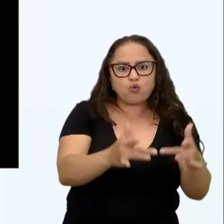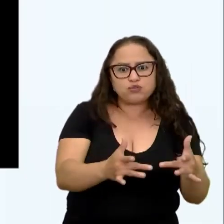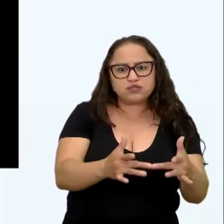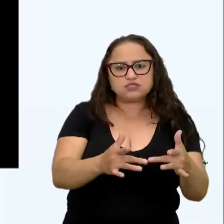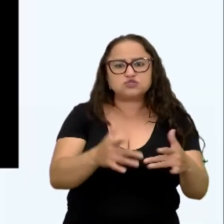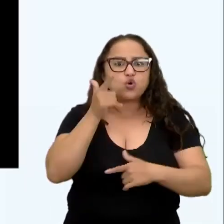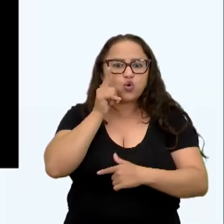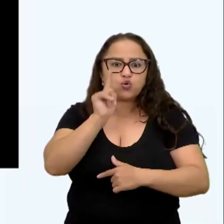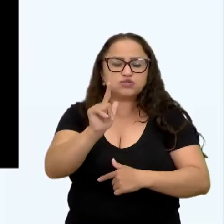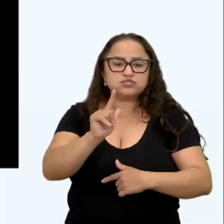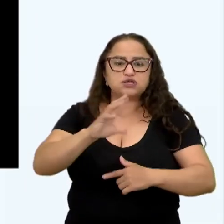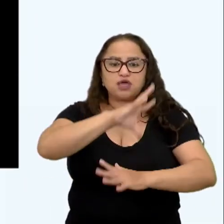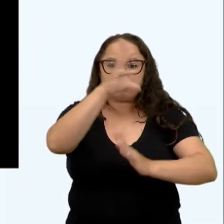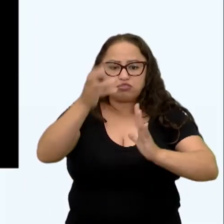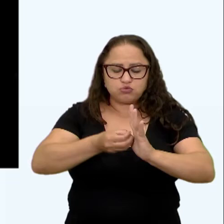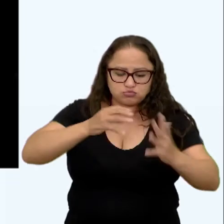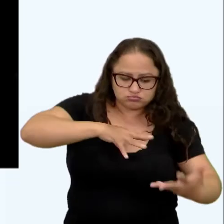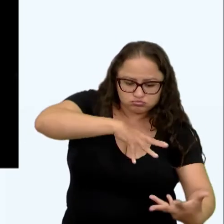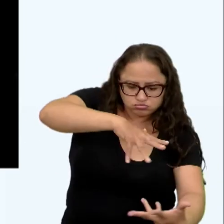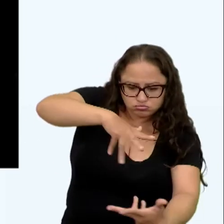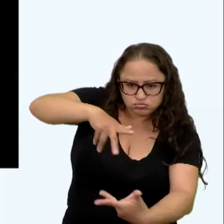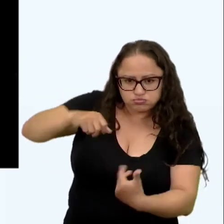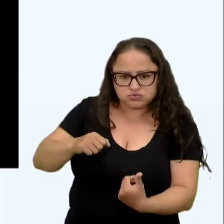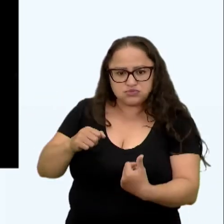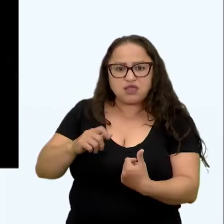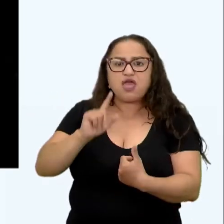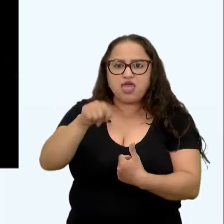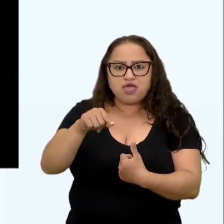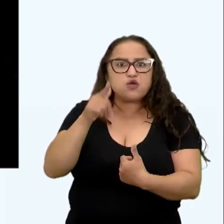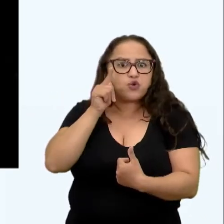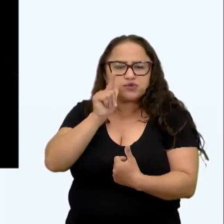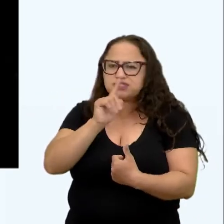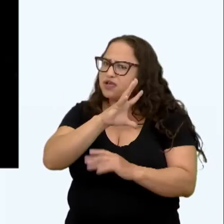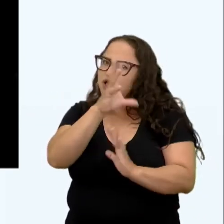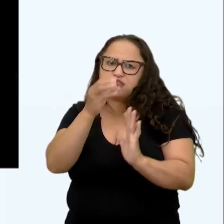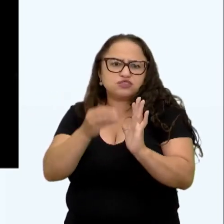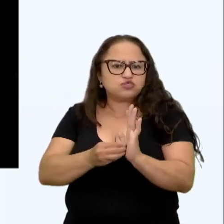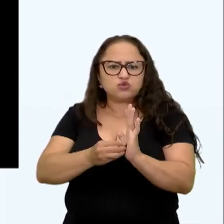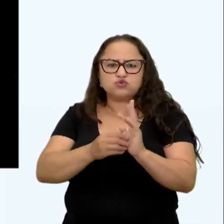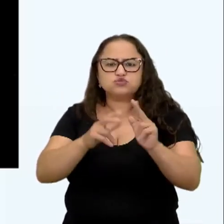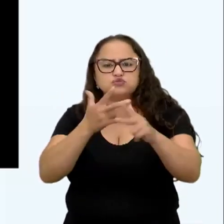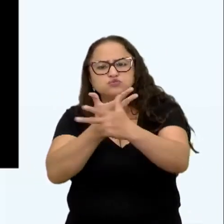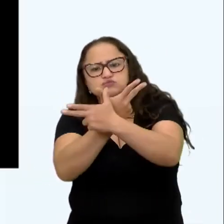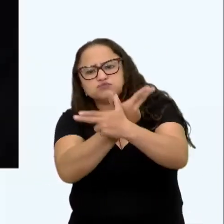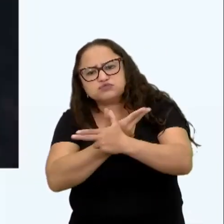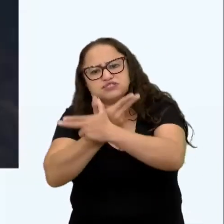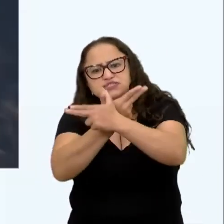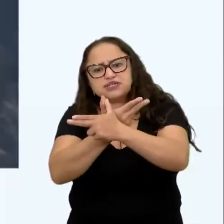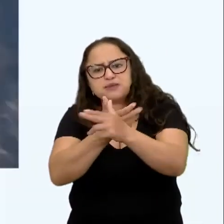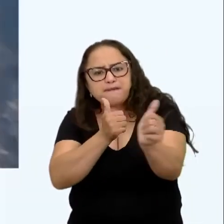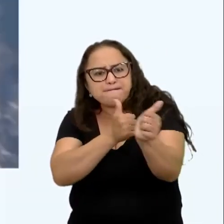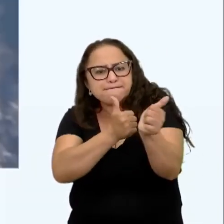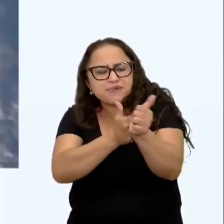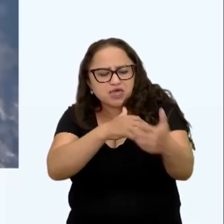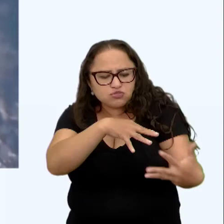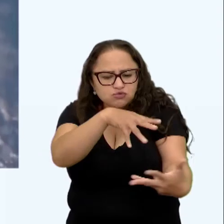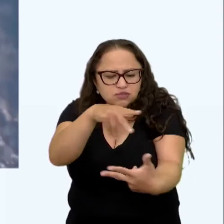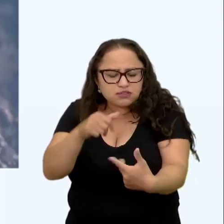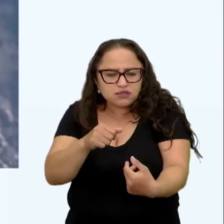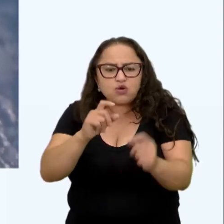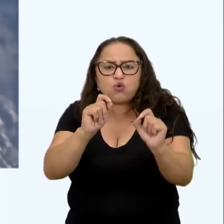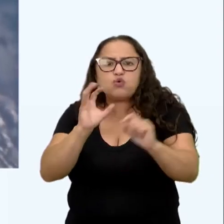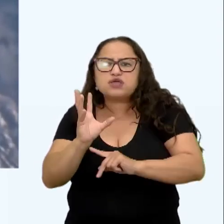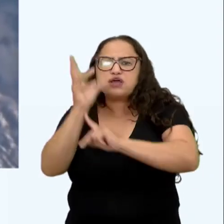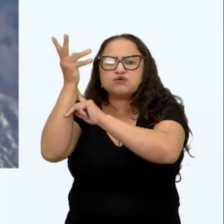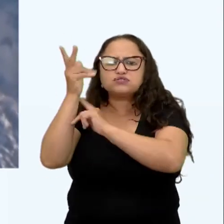alcançando todos os pontos do globo. Esta rede garante cobertura a todos os satélites em torno da Terra. Mas o que acontece com